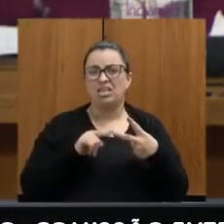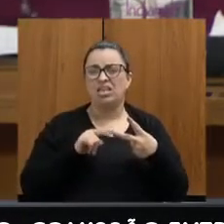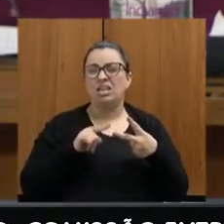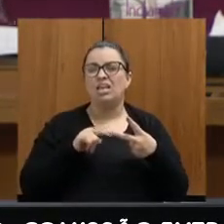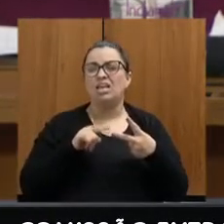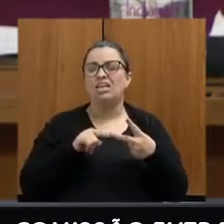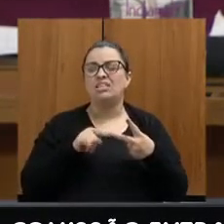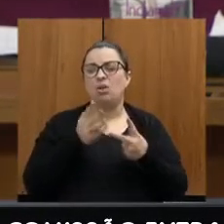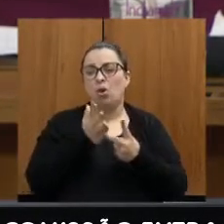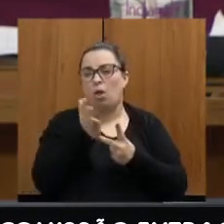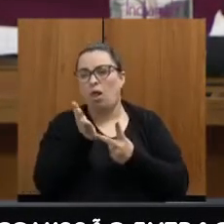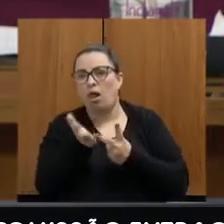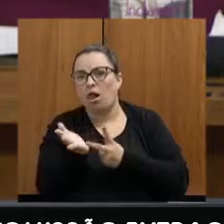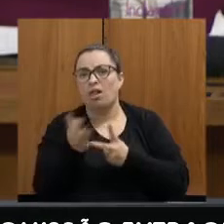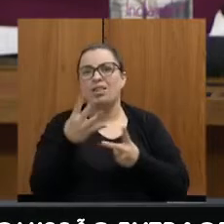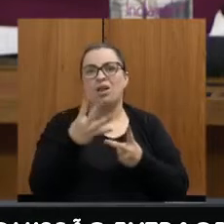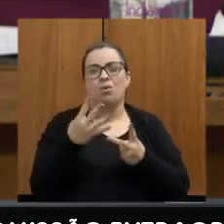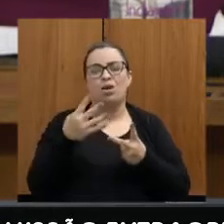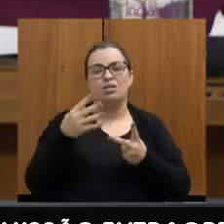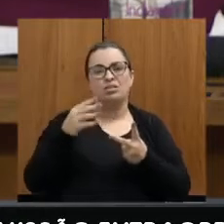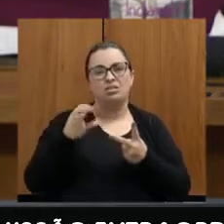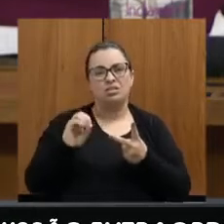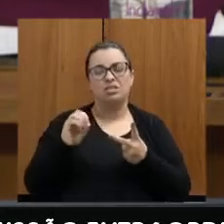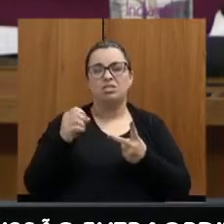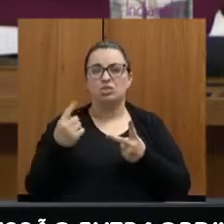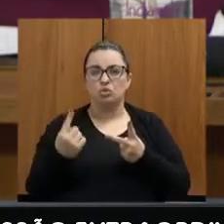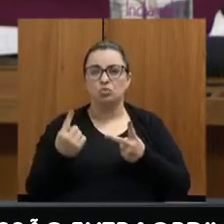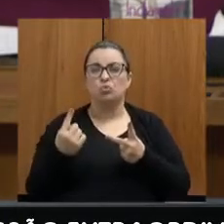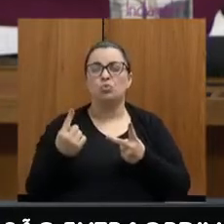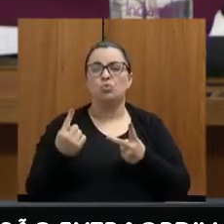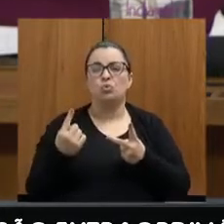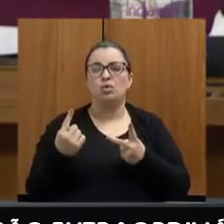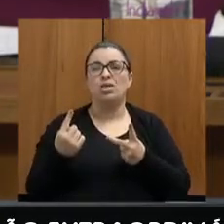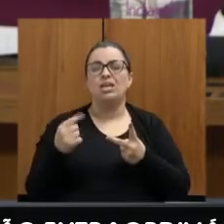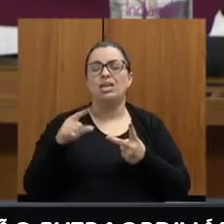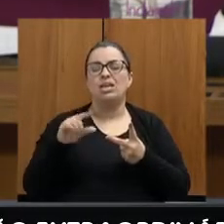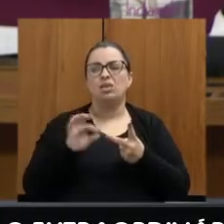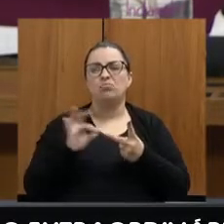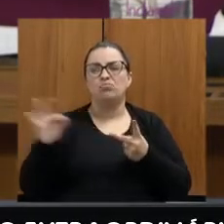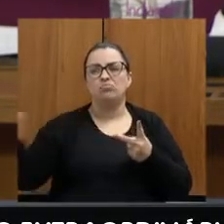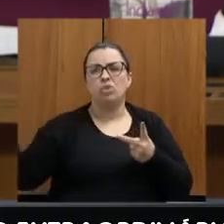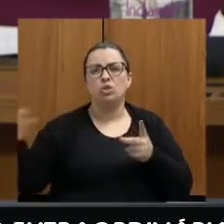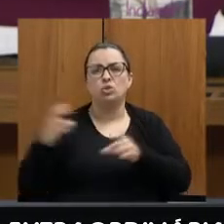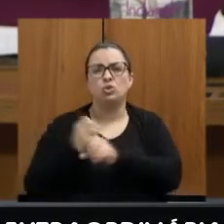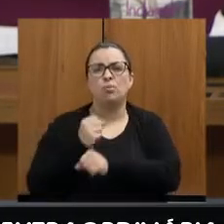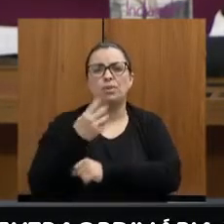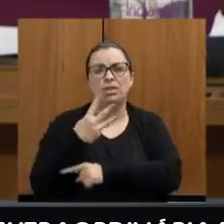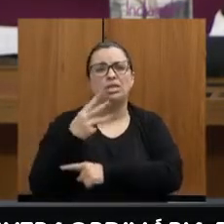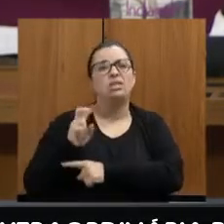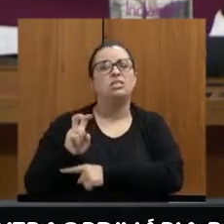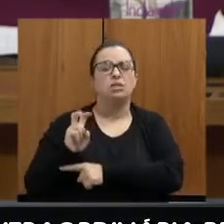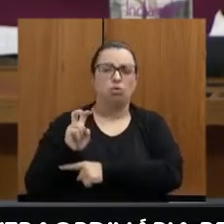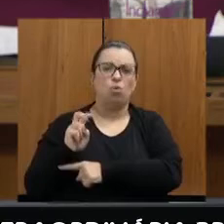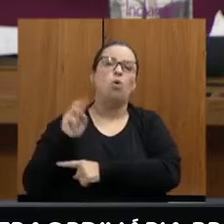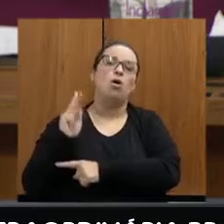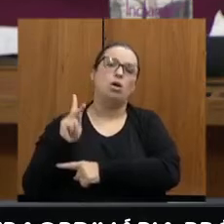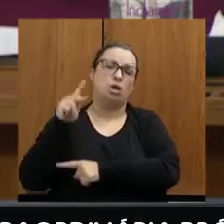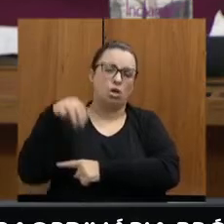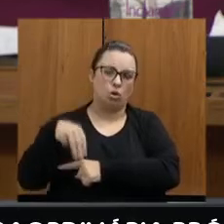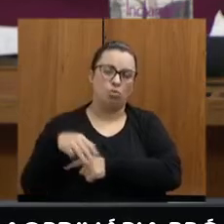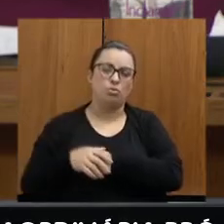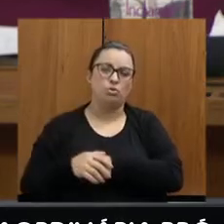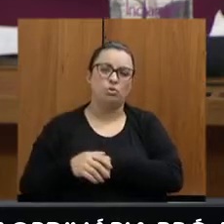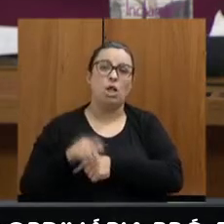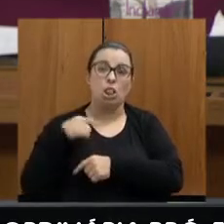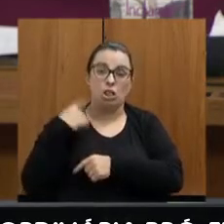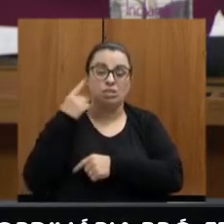Entroncamento da 401 com o Mocambinho que são 35 km né a gente sabe que essa é uma